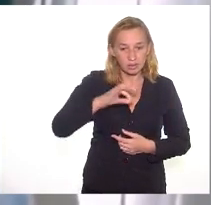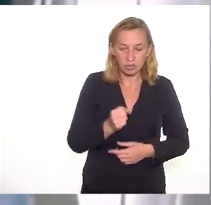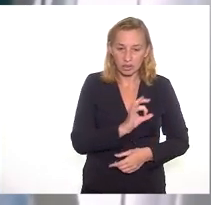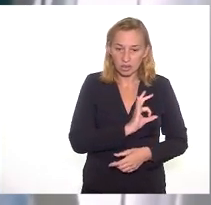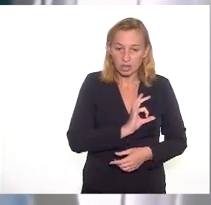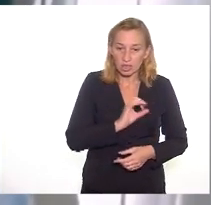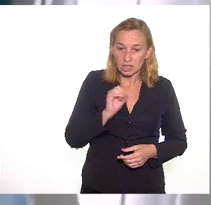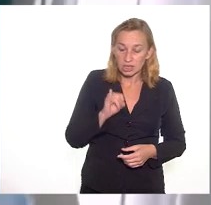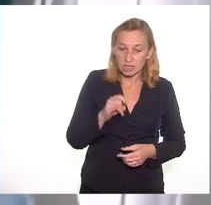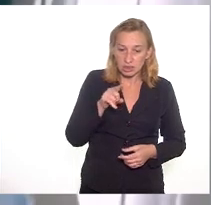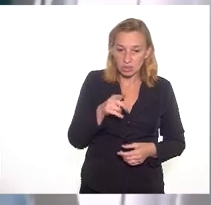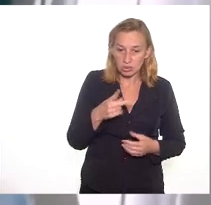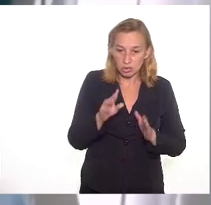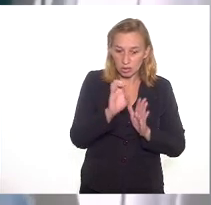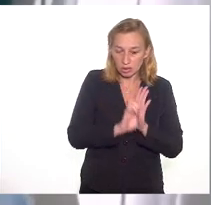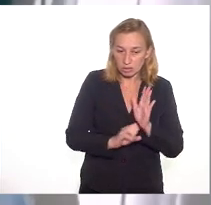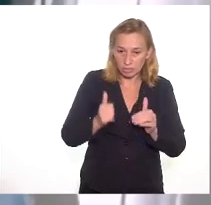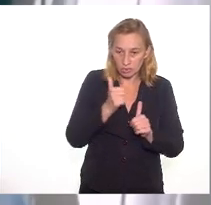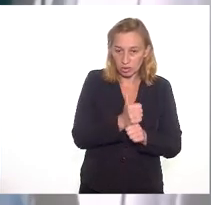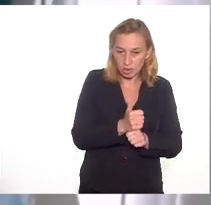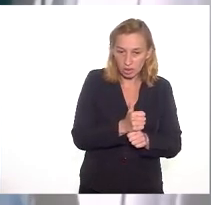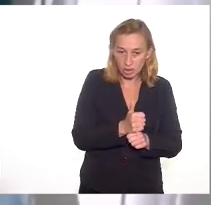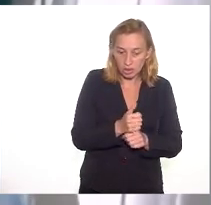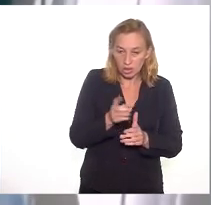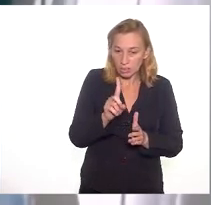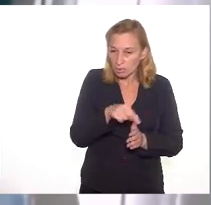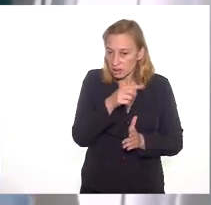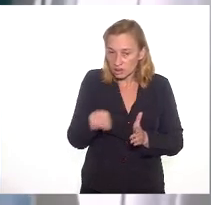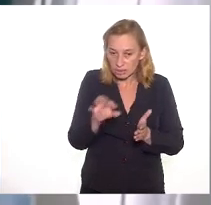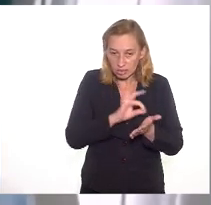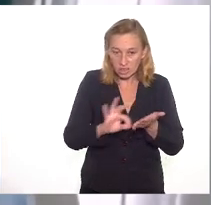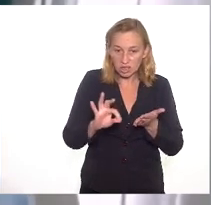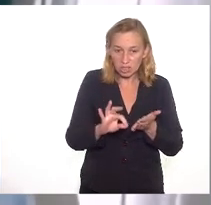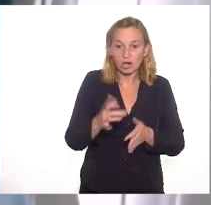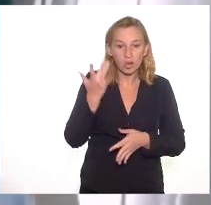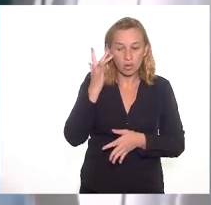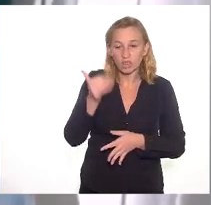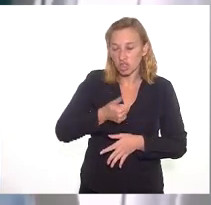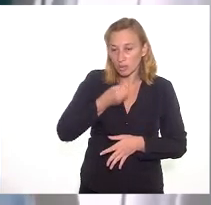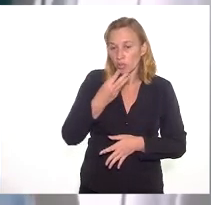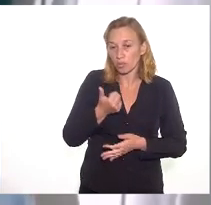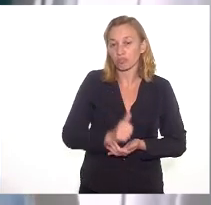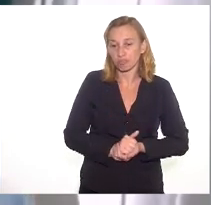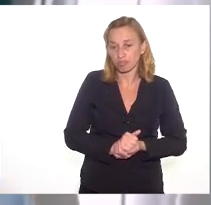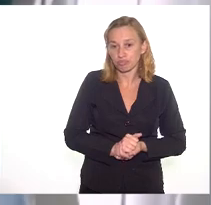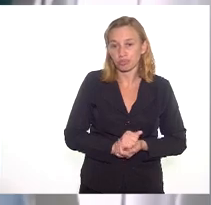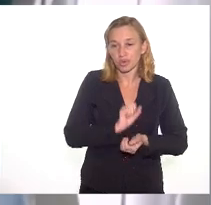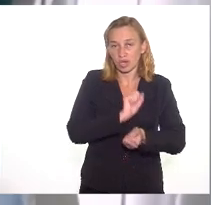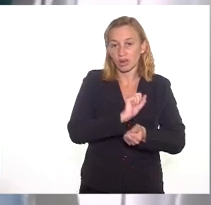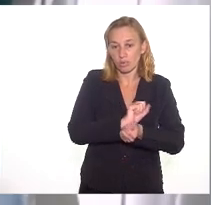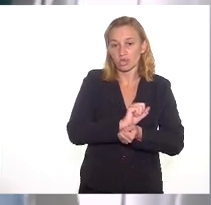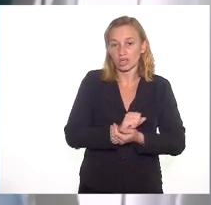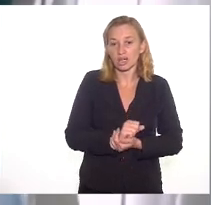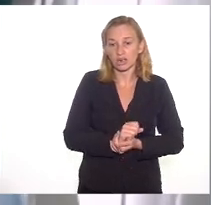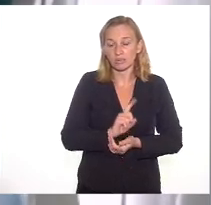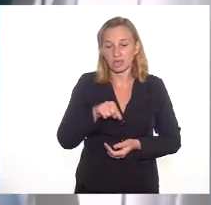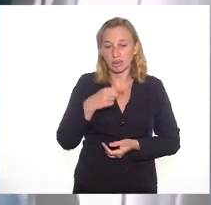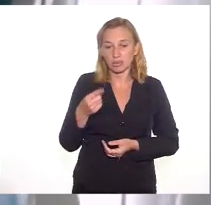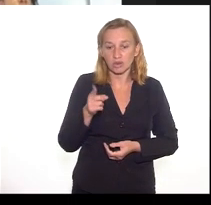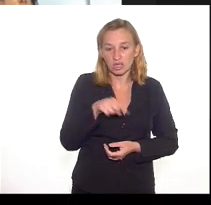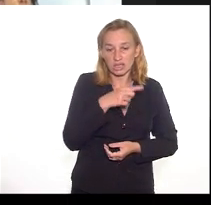prevê uma punição imediata com suspensão da inscrição, aí eu acho que já atenderia, aguardando o trânsito em julgado para cancelar de uma vez